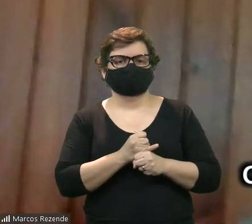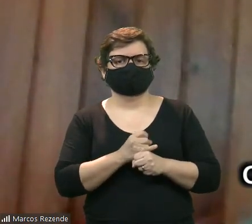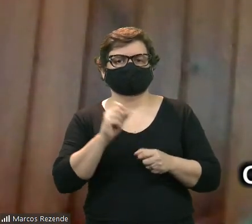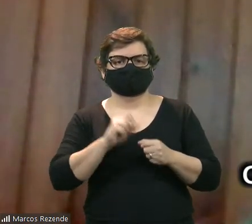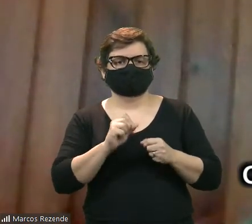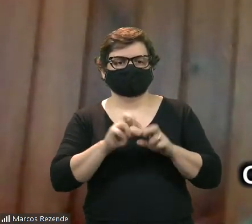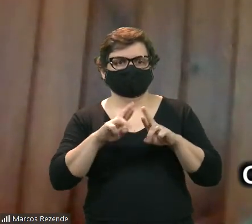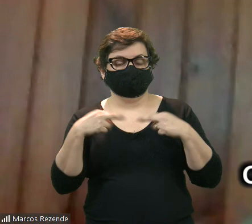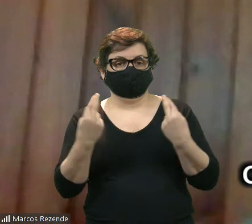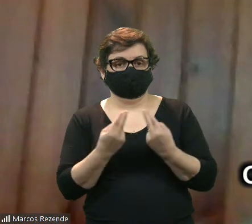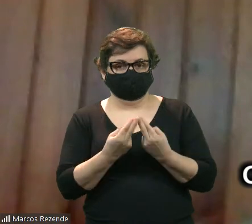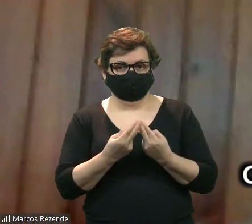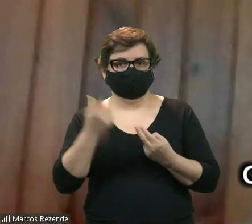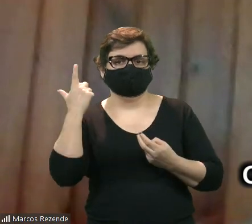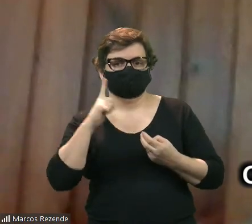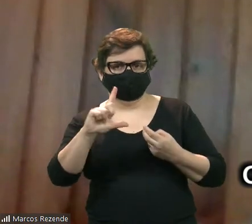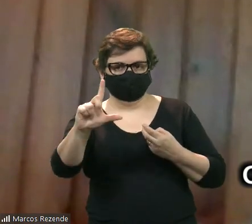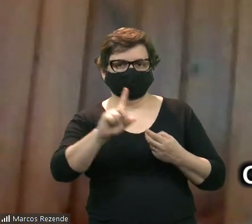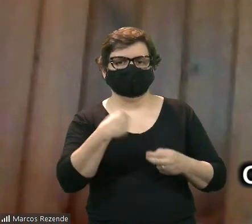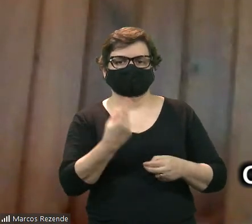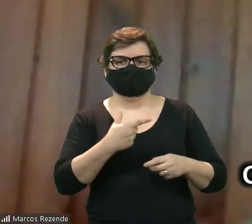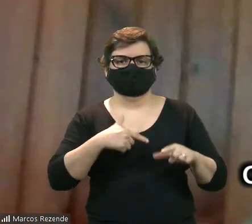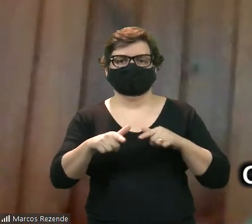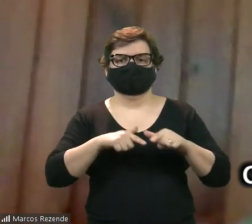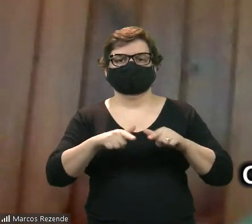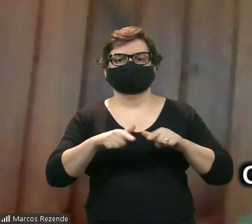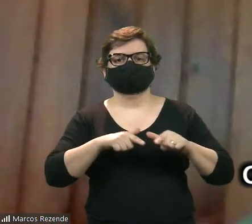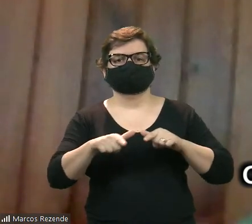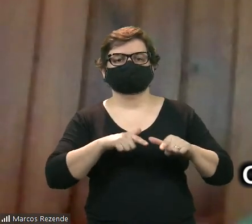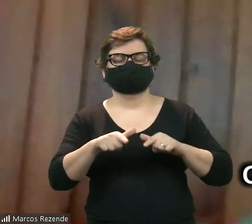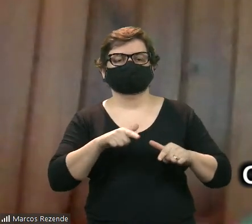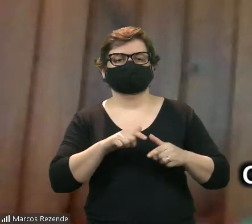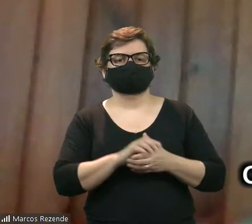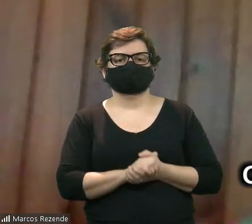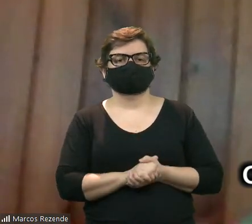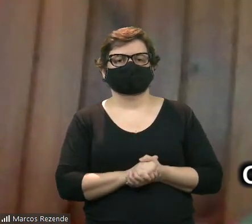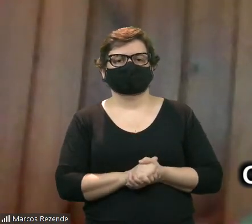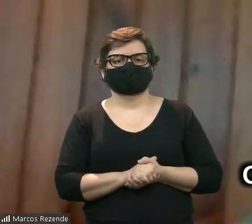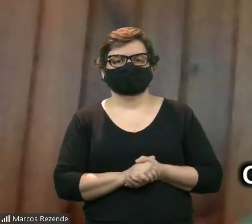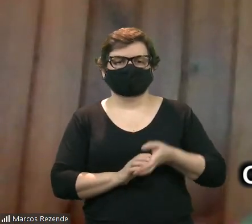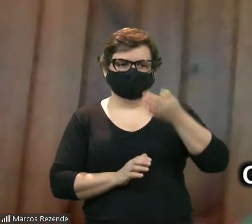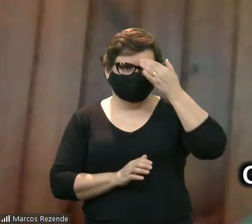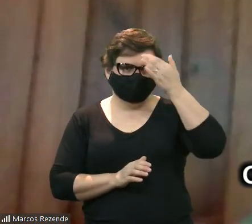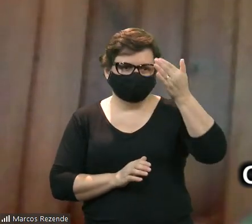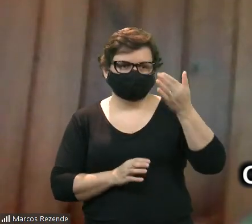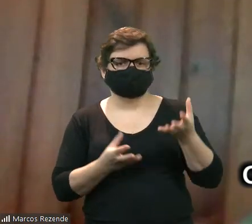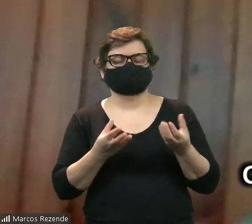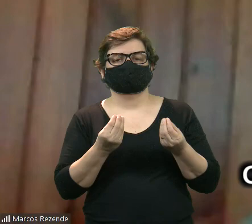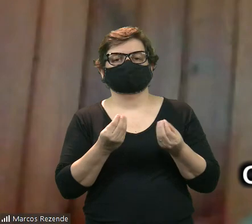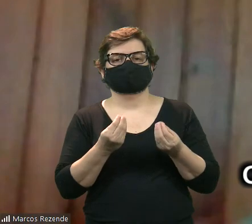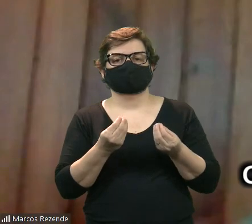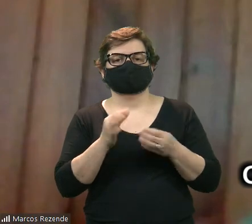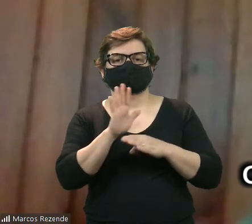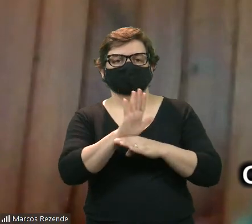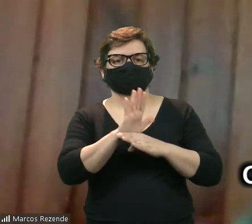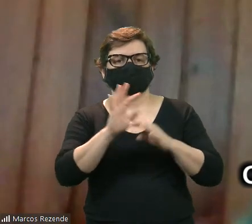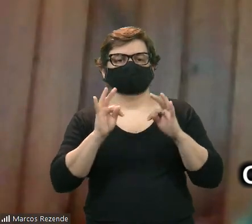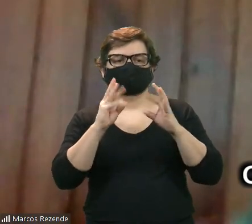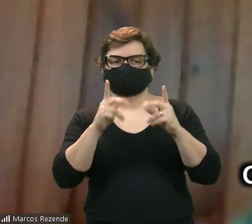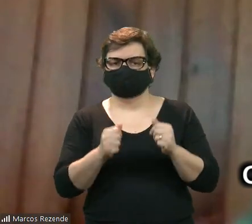sessão remota e darmos continuidade aos nossos trabalhos. Agradecer muito a colaboração de